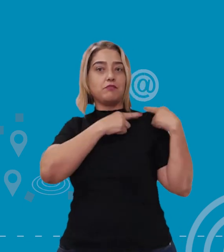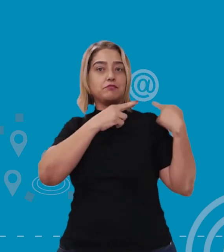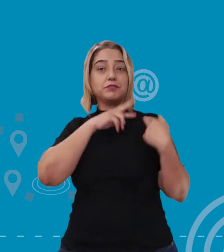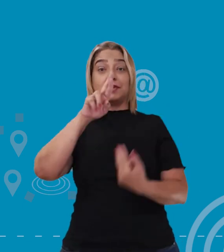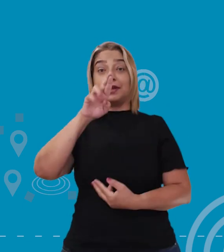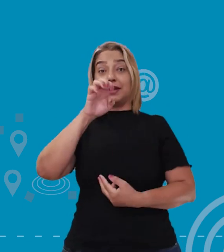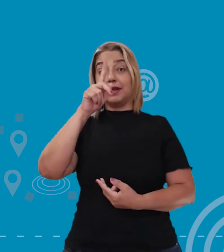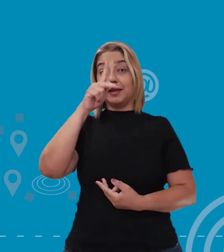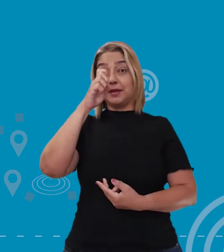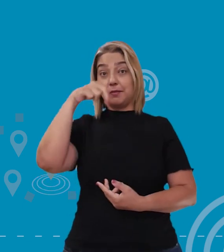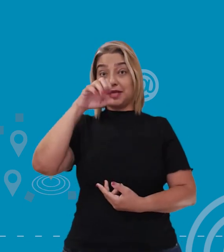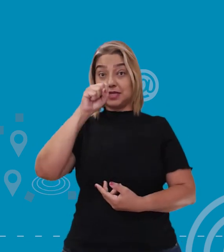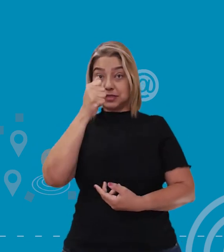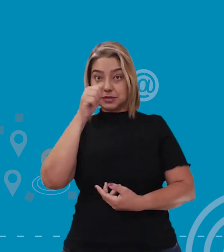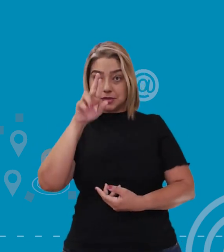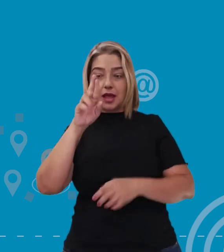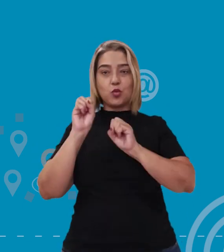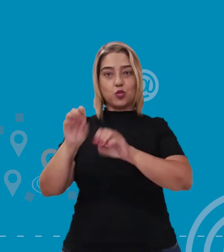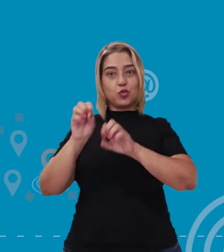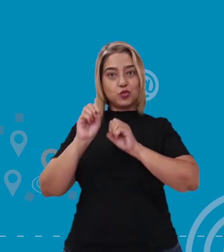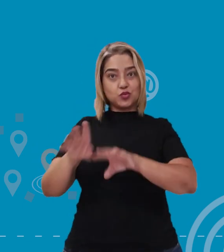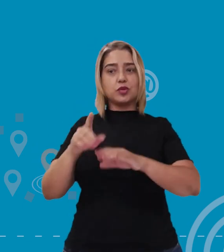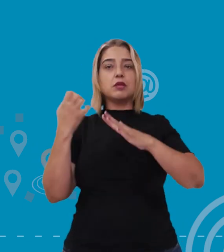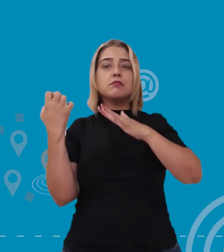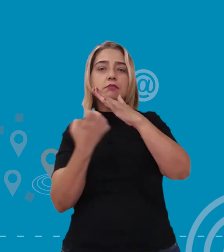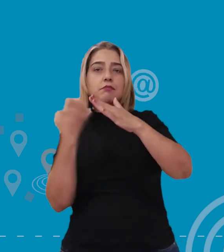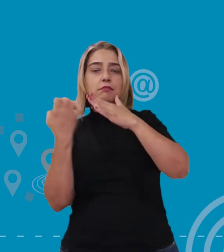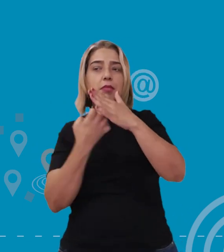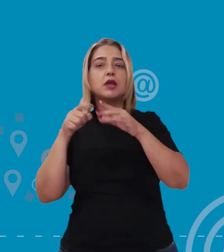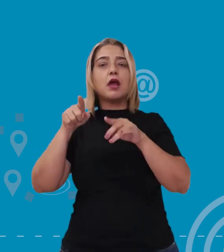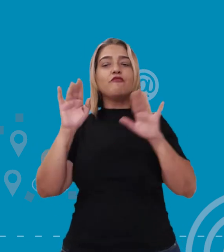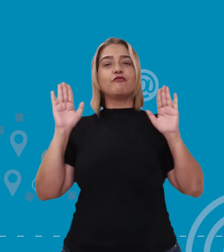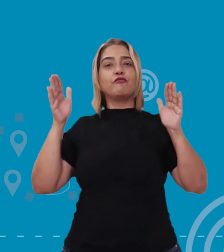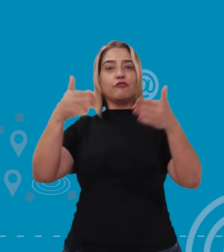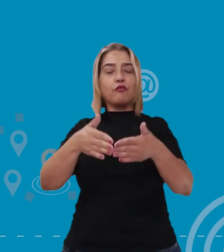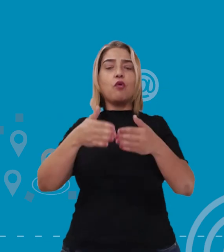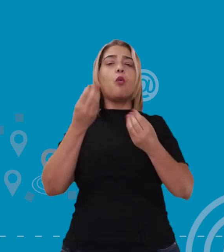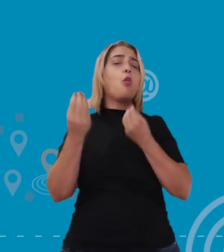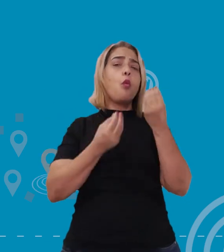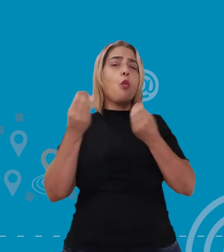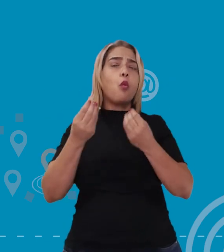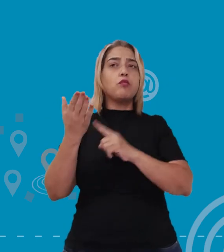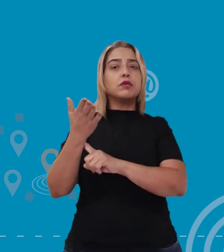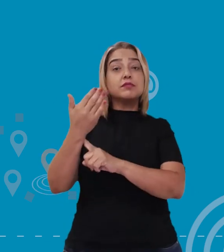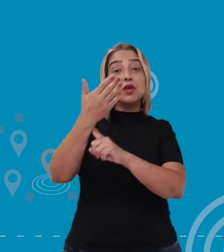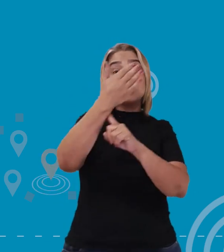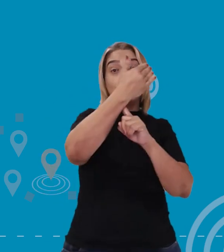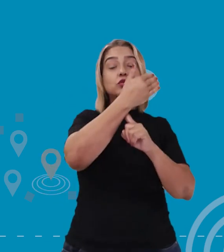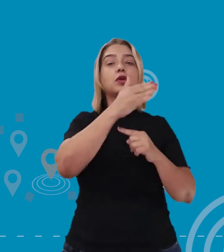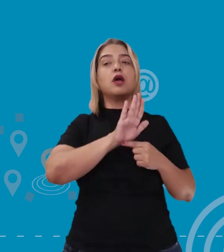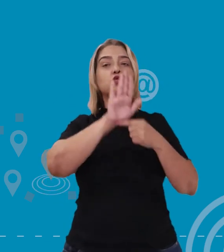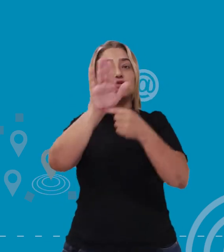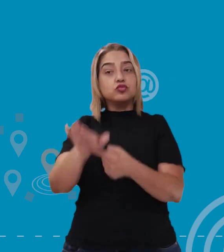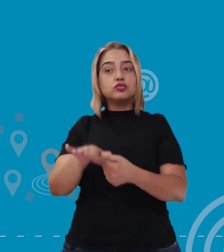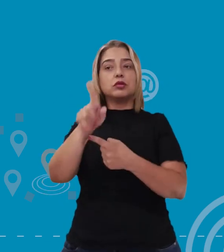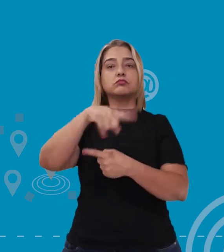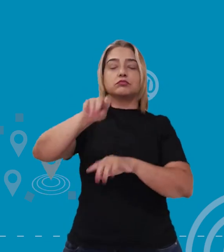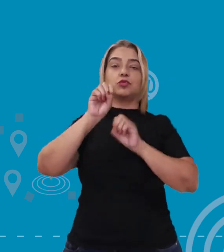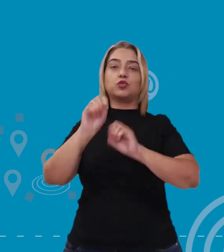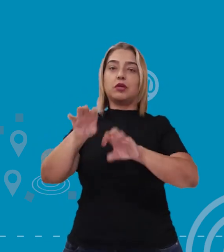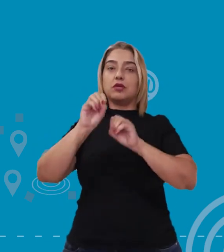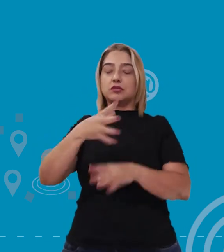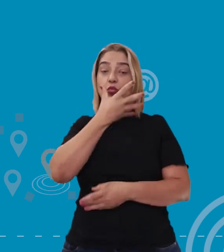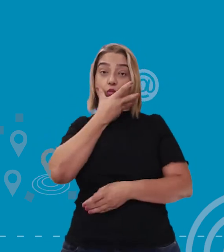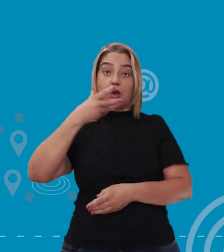Educacional, empresa que foca no uso de tecnologias para a promoção de uma educação de